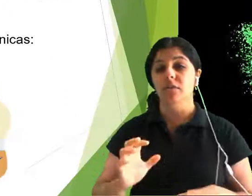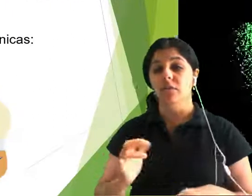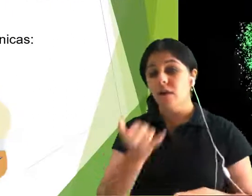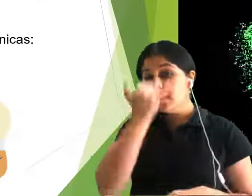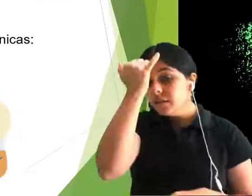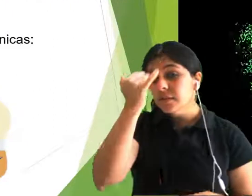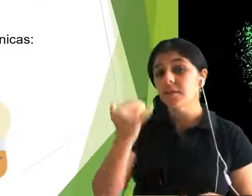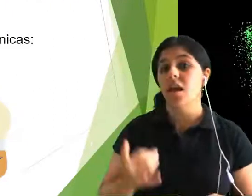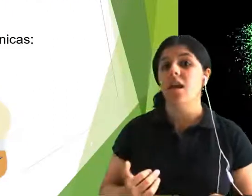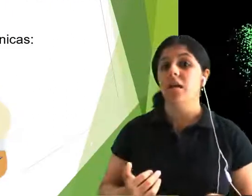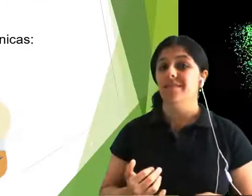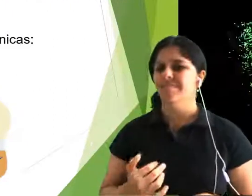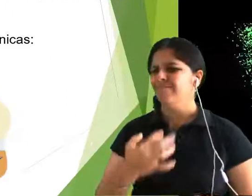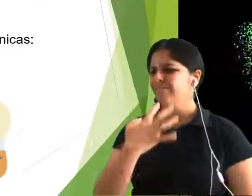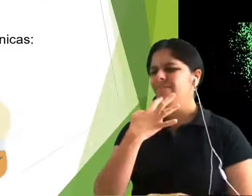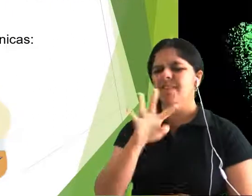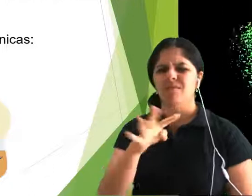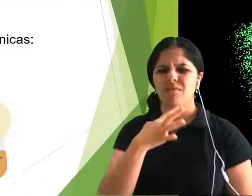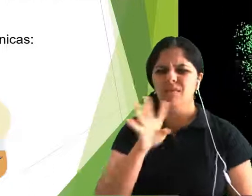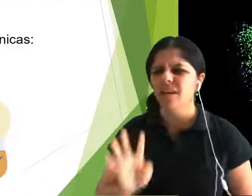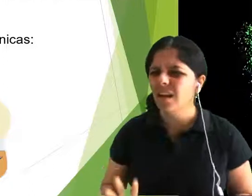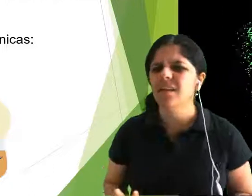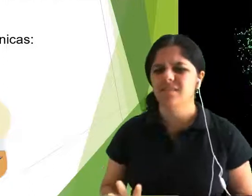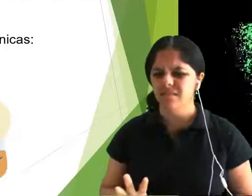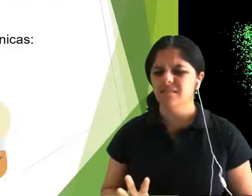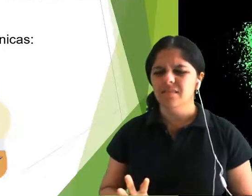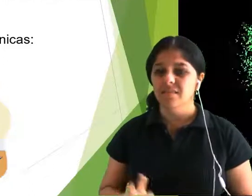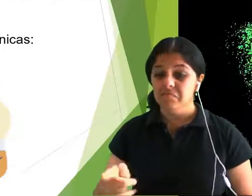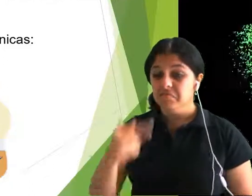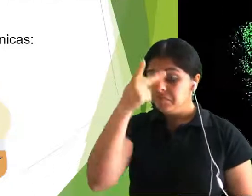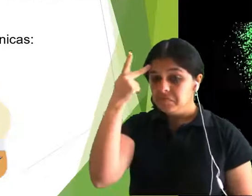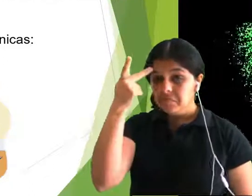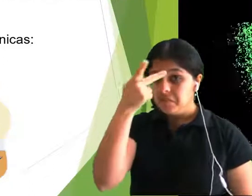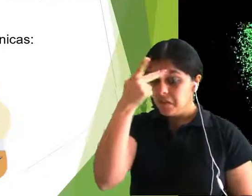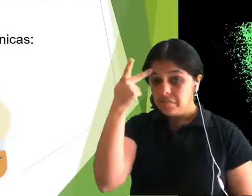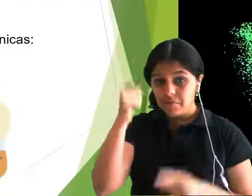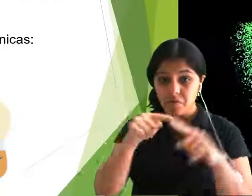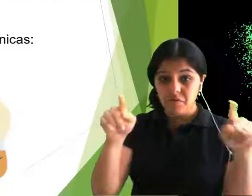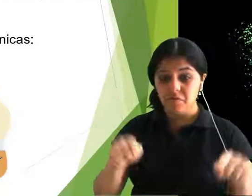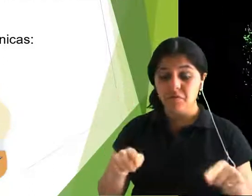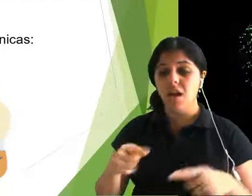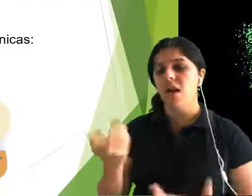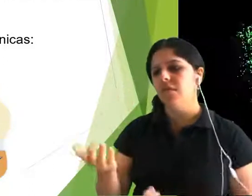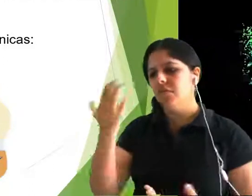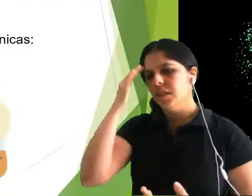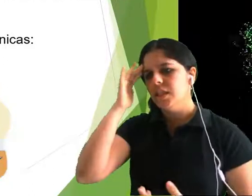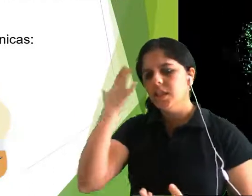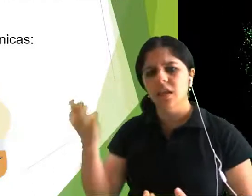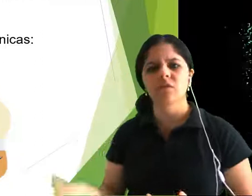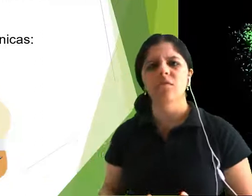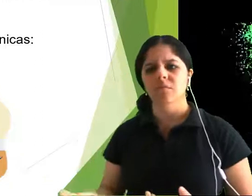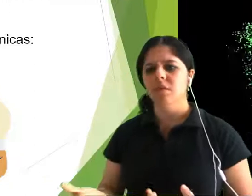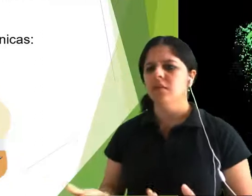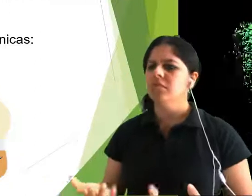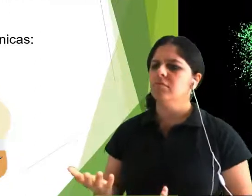do acidente de trabalho é desconhecida, cabendo a esses profissionais a aplicação,